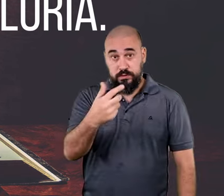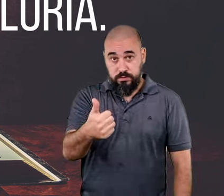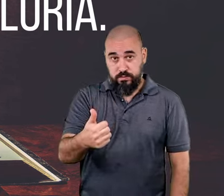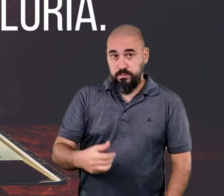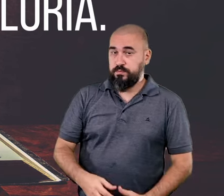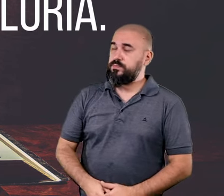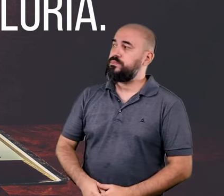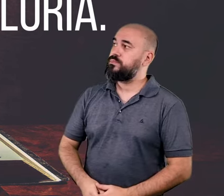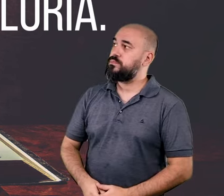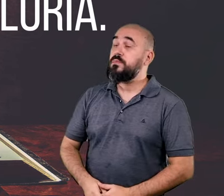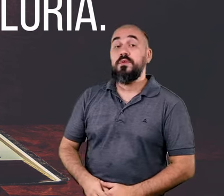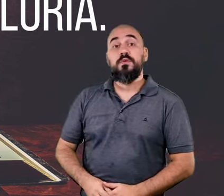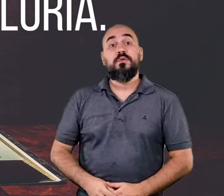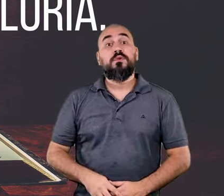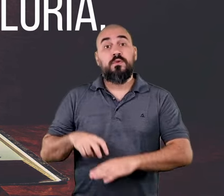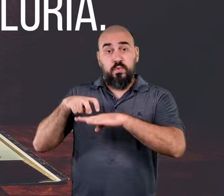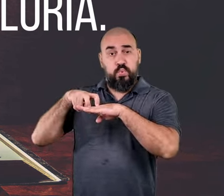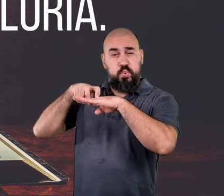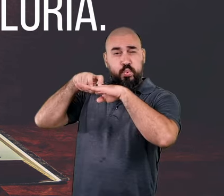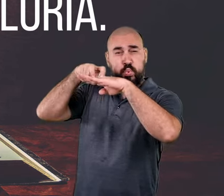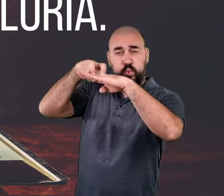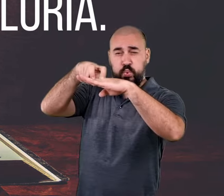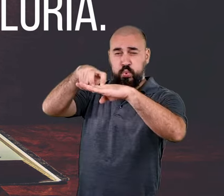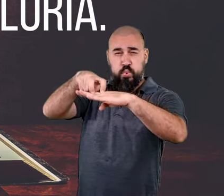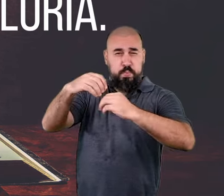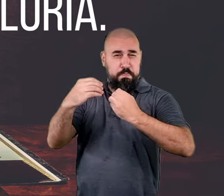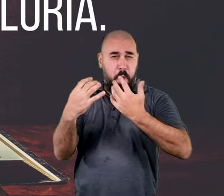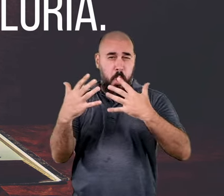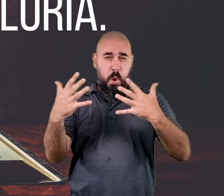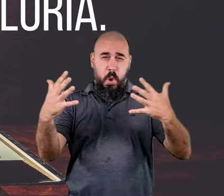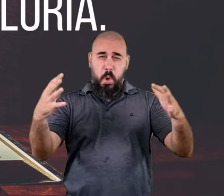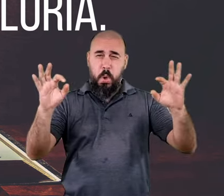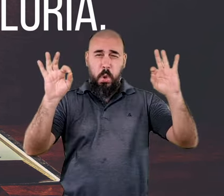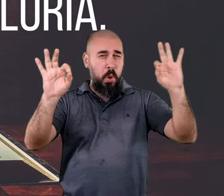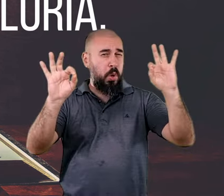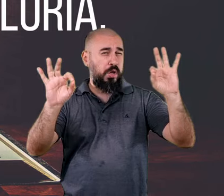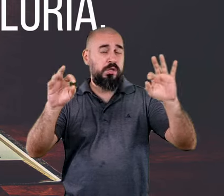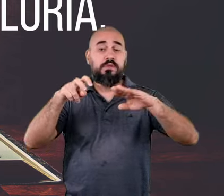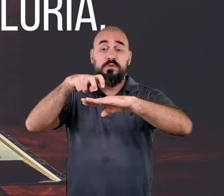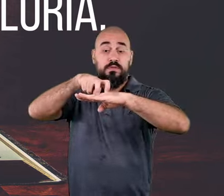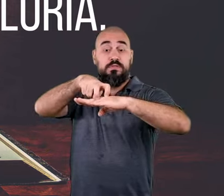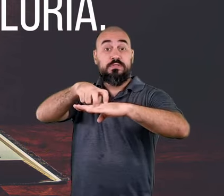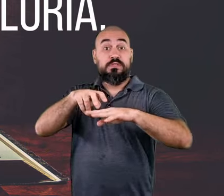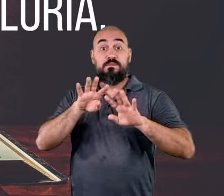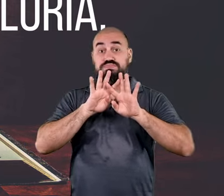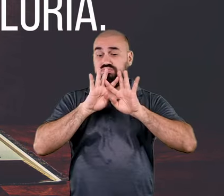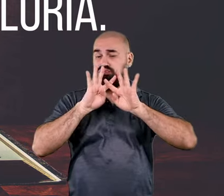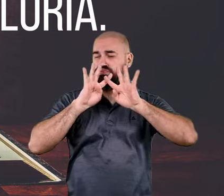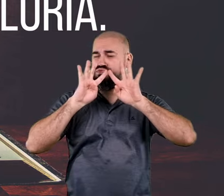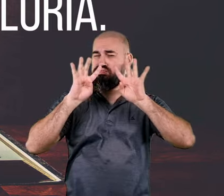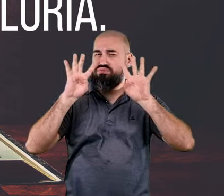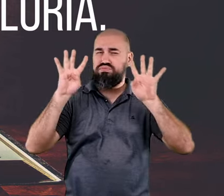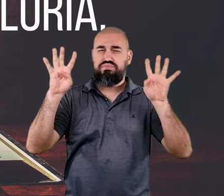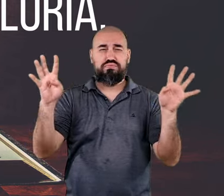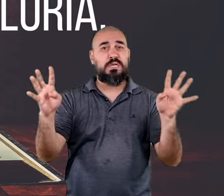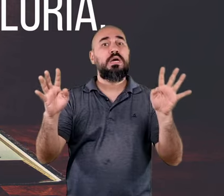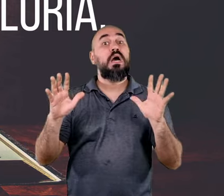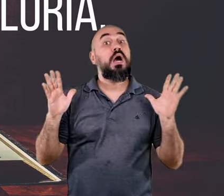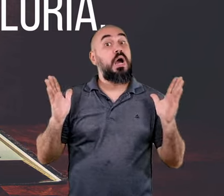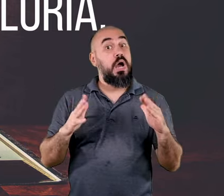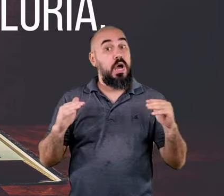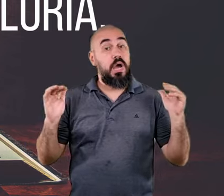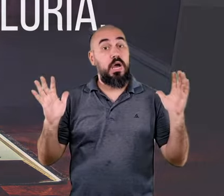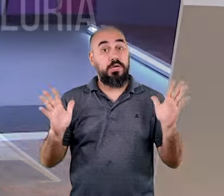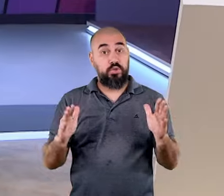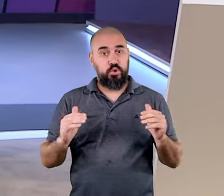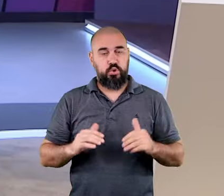majestade e todos os anjos com ele, então se assentará no trono da sua glória.